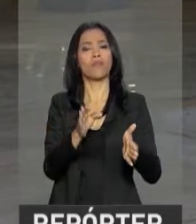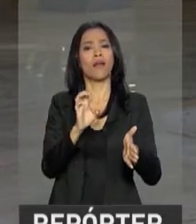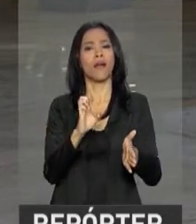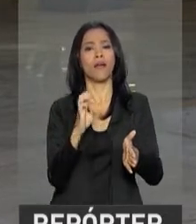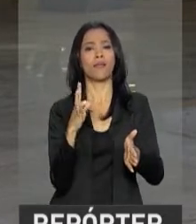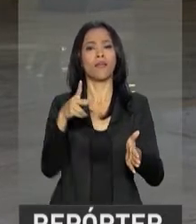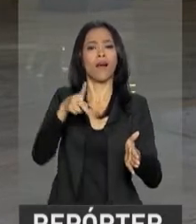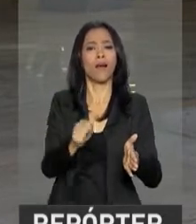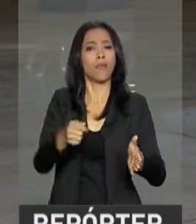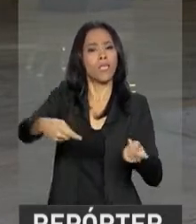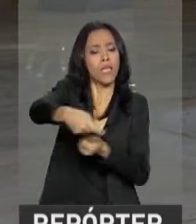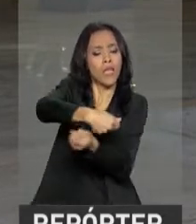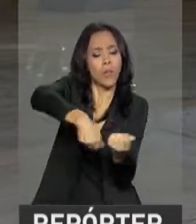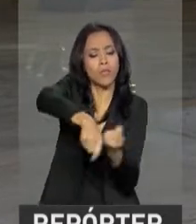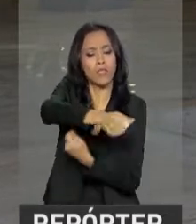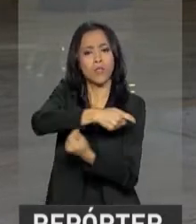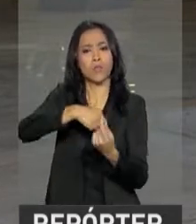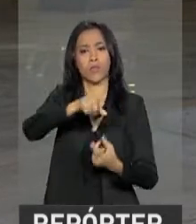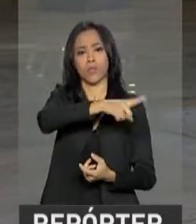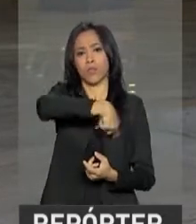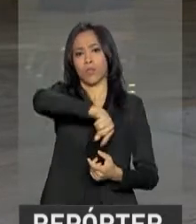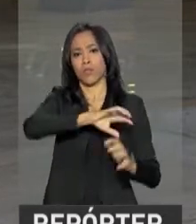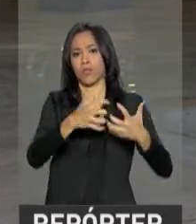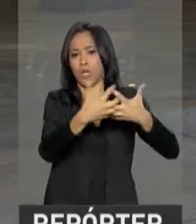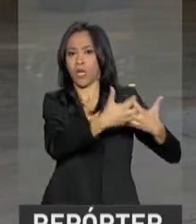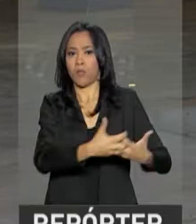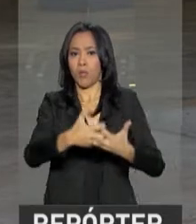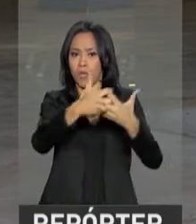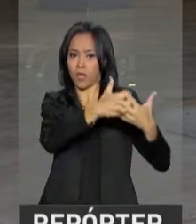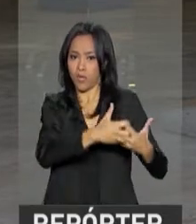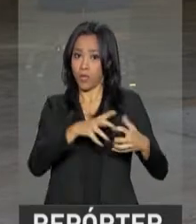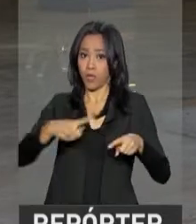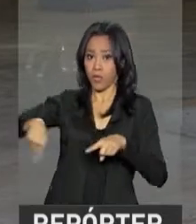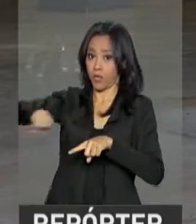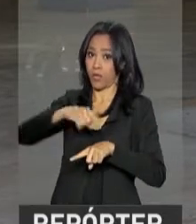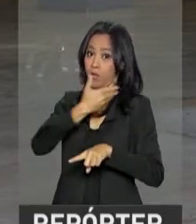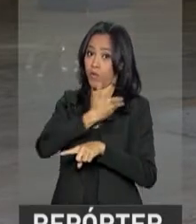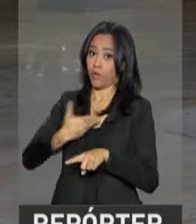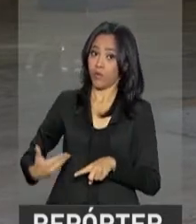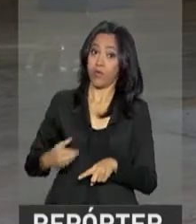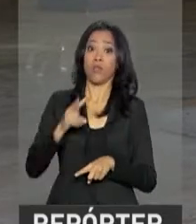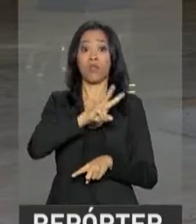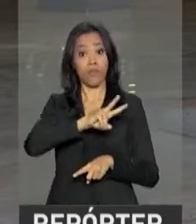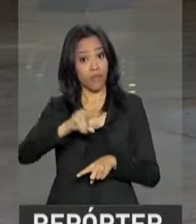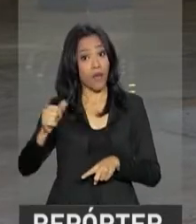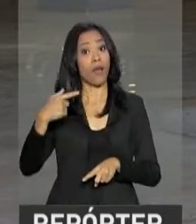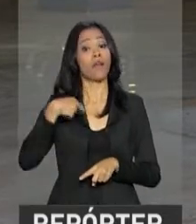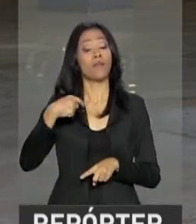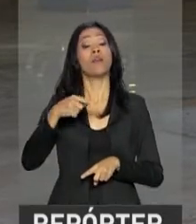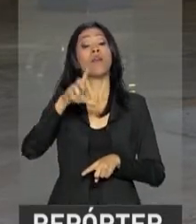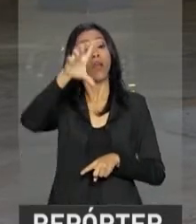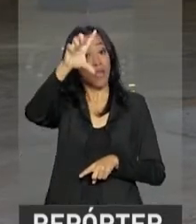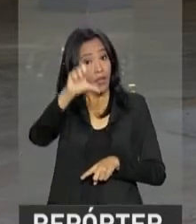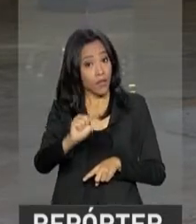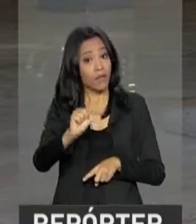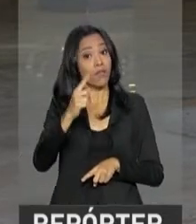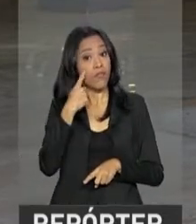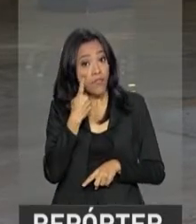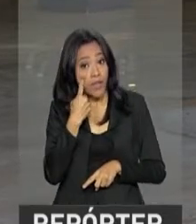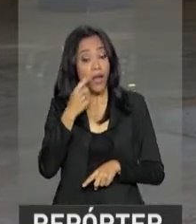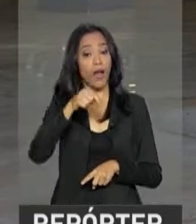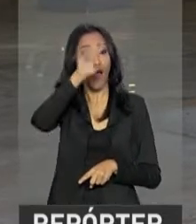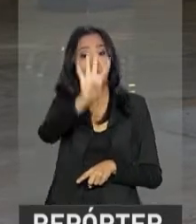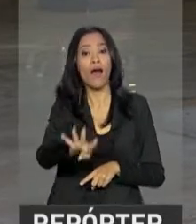o governo anunciou que vai rever a tabela de preço mínimo de fretes anunciada ontem uma